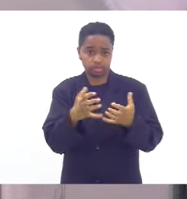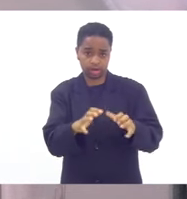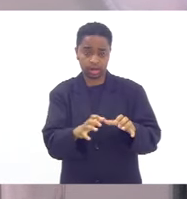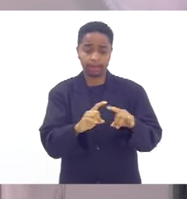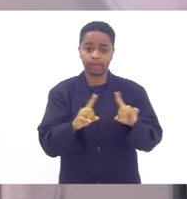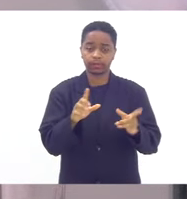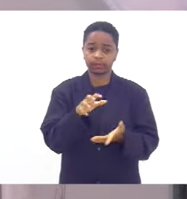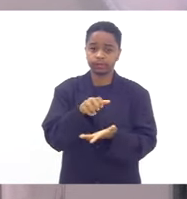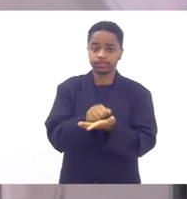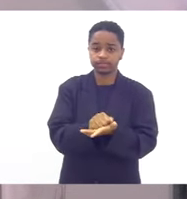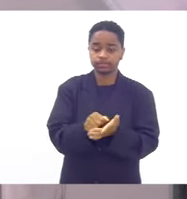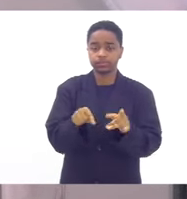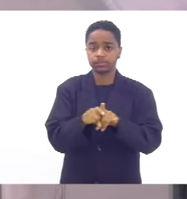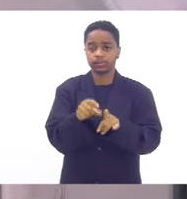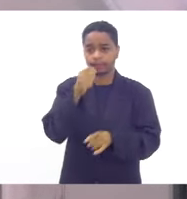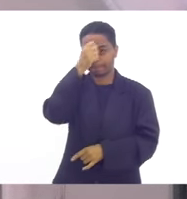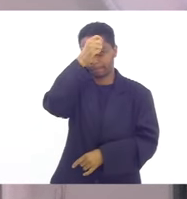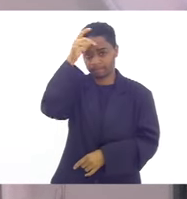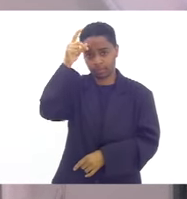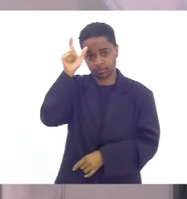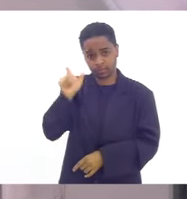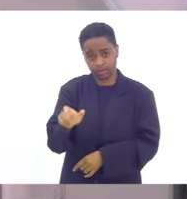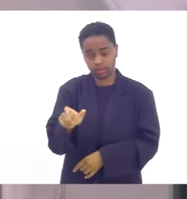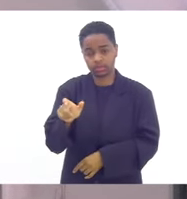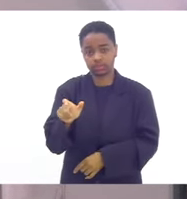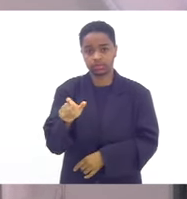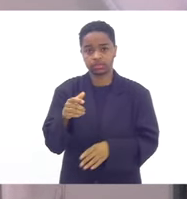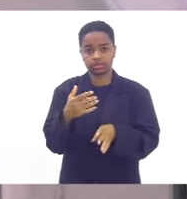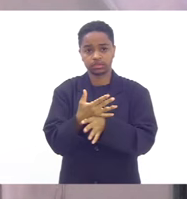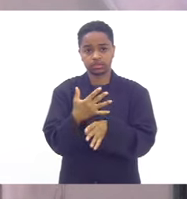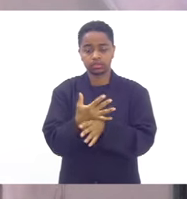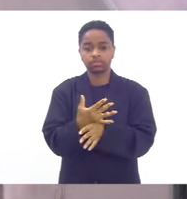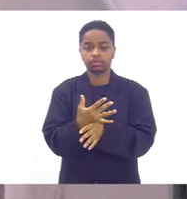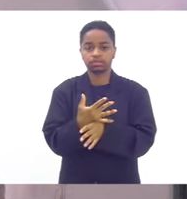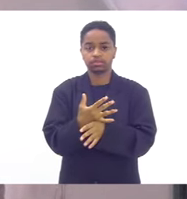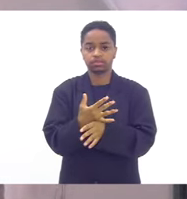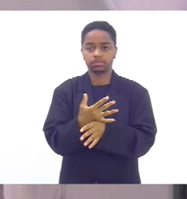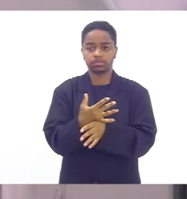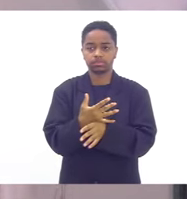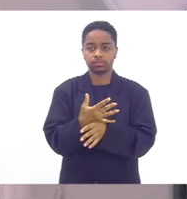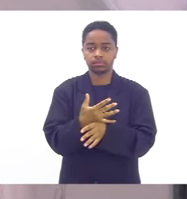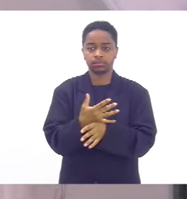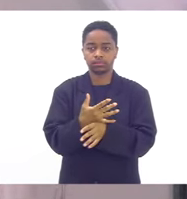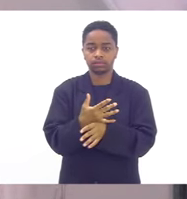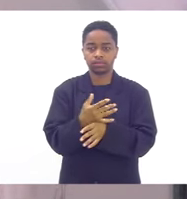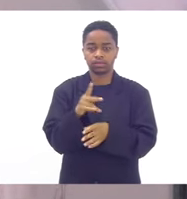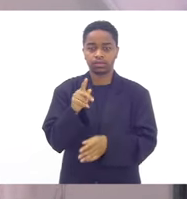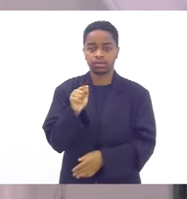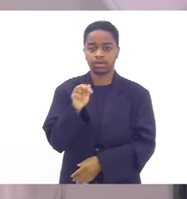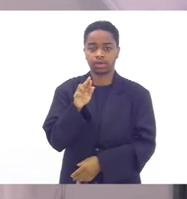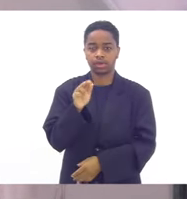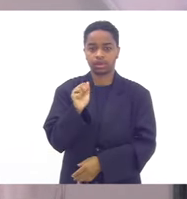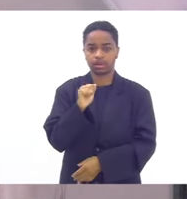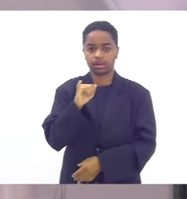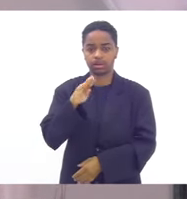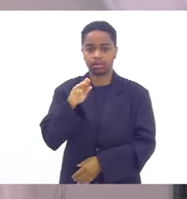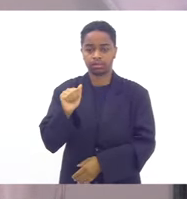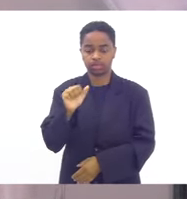prefeita, lamentavelmente, tem que ser dito, mas da prefeita da cidade de Paraíba do Sul, que chegou, segundo relatos de